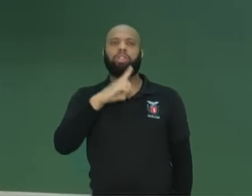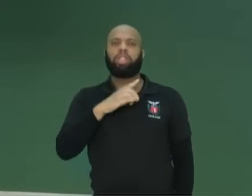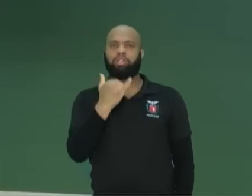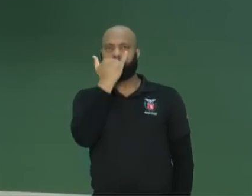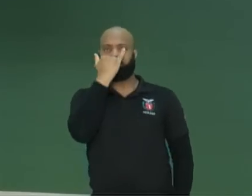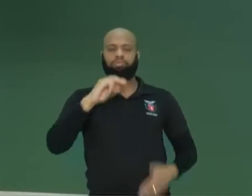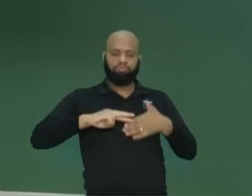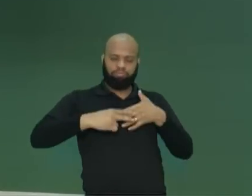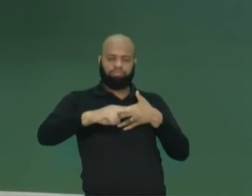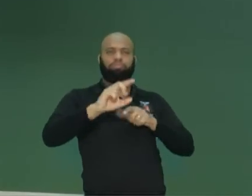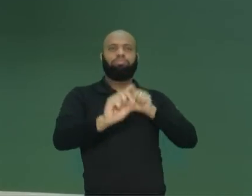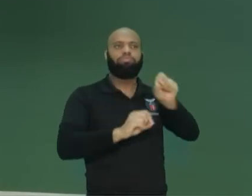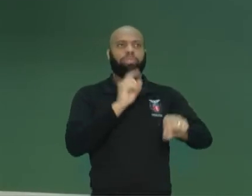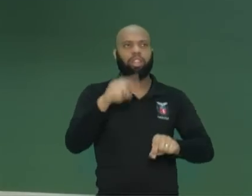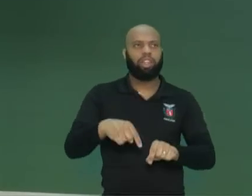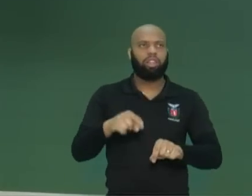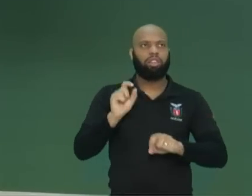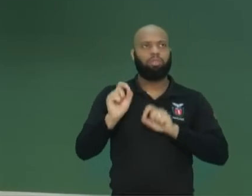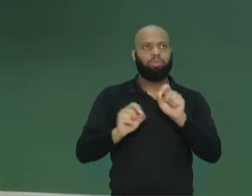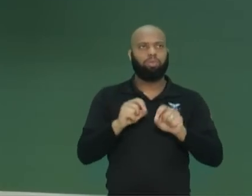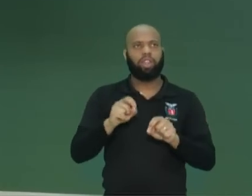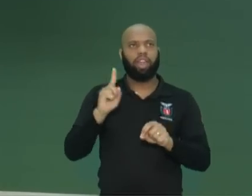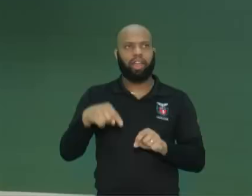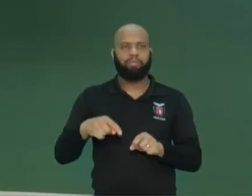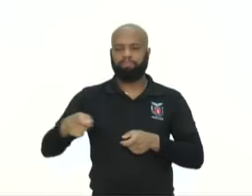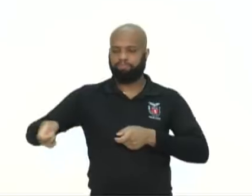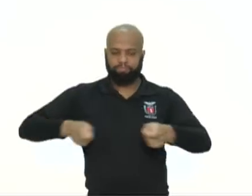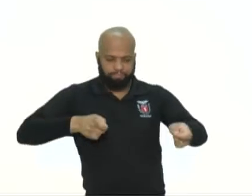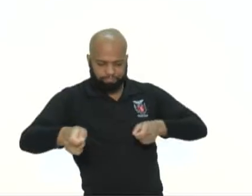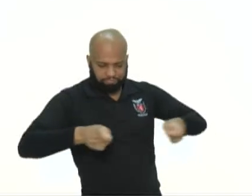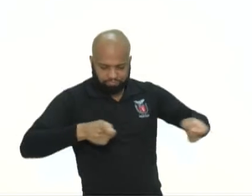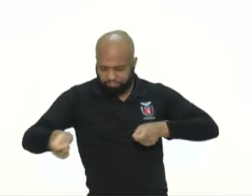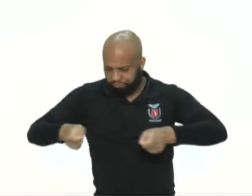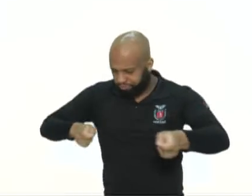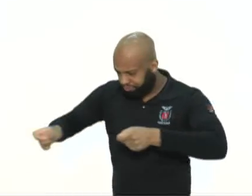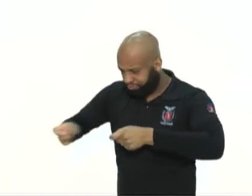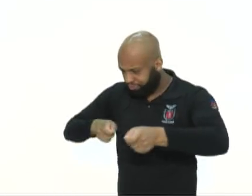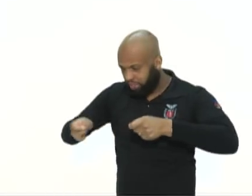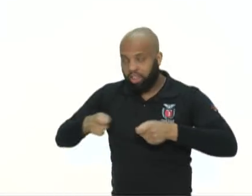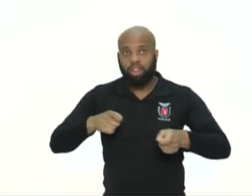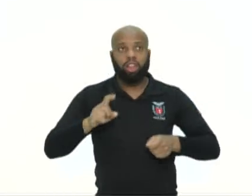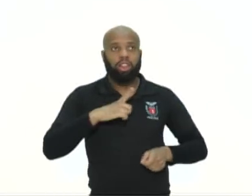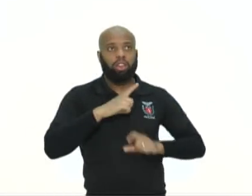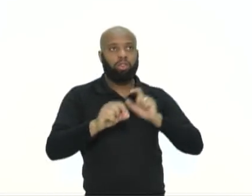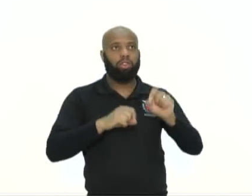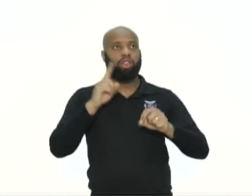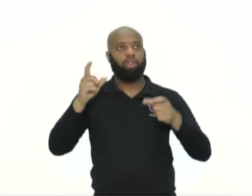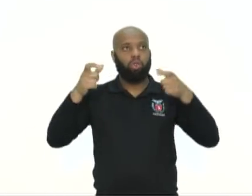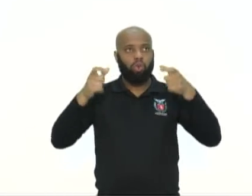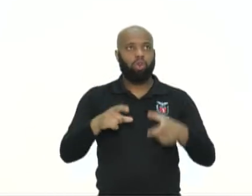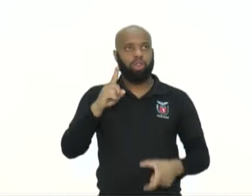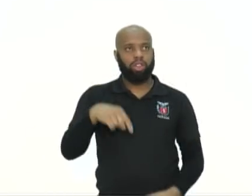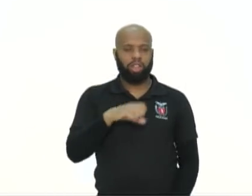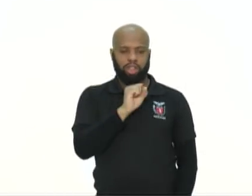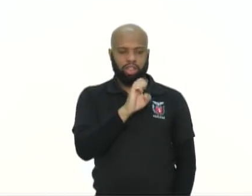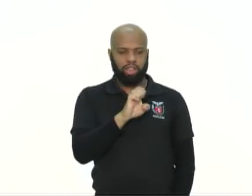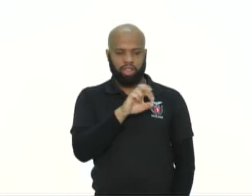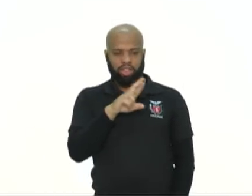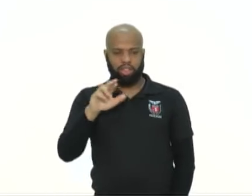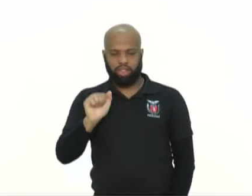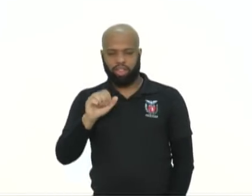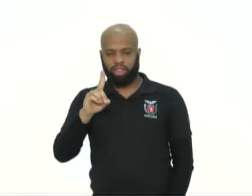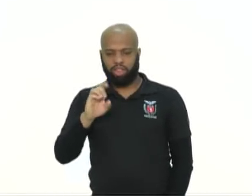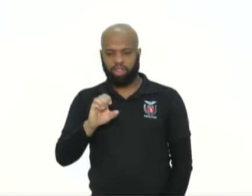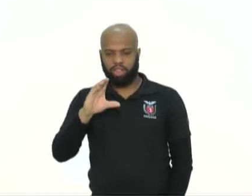meio natural é a mineração, que nós também falamos. E aí eu trouxe ali a de Serra de Carajás, que é na